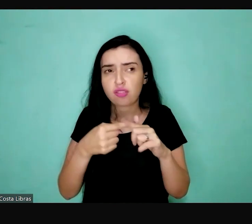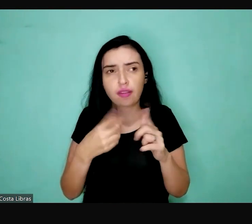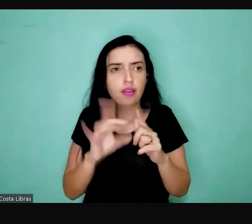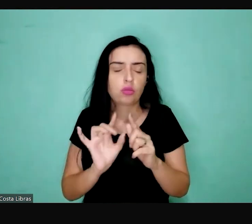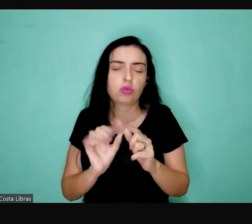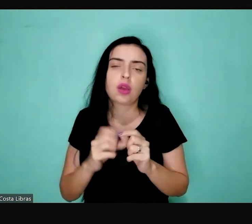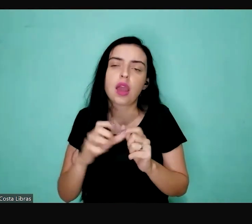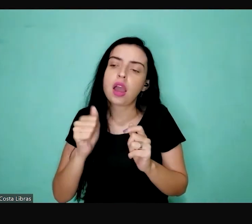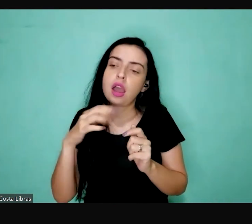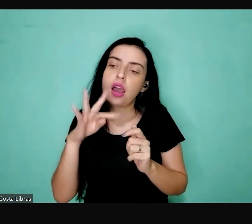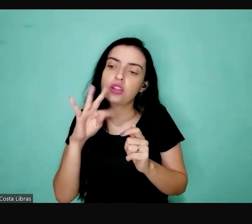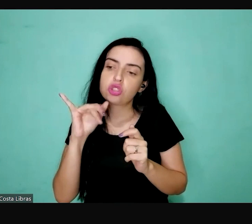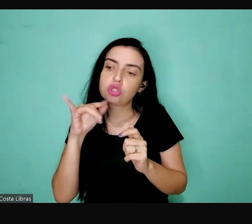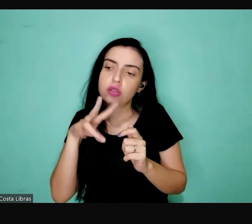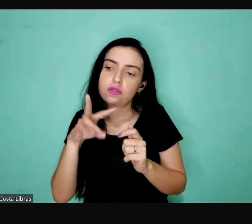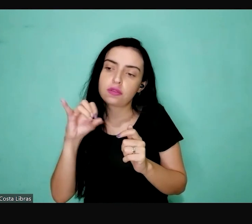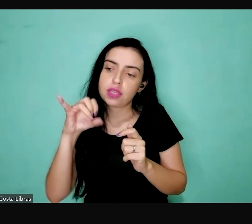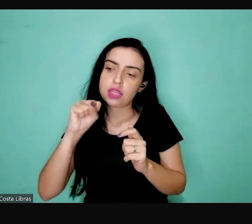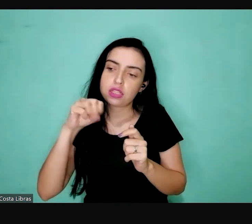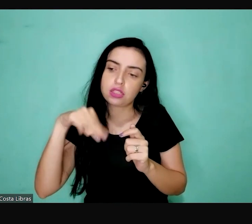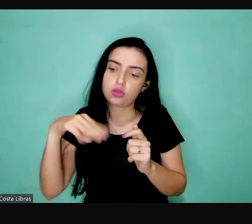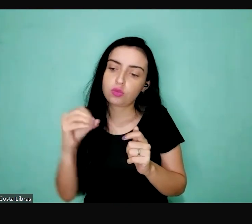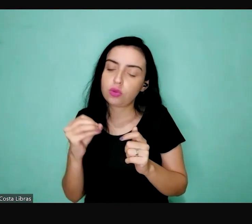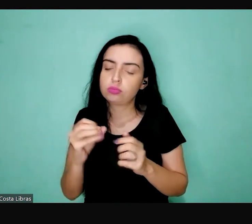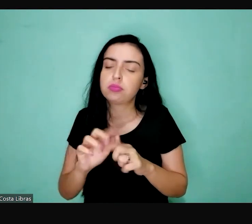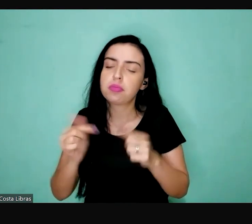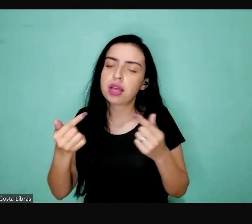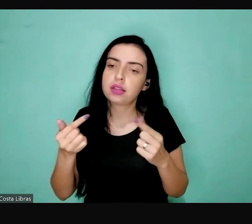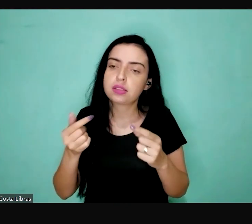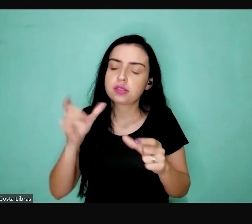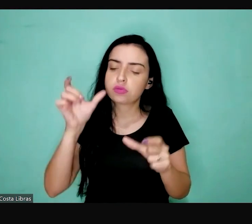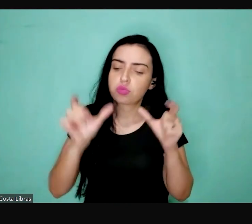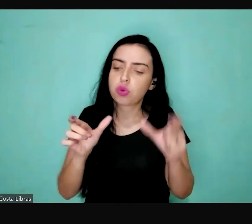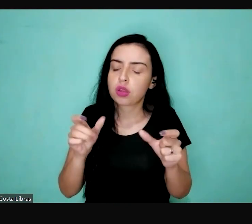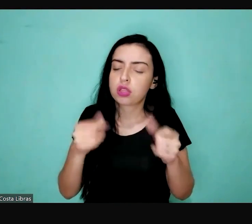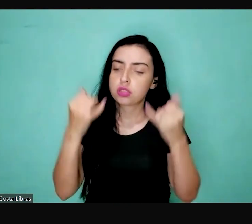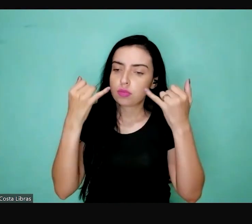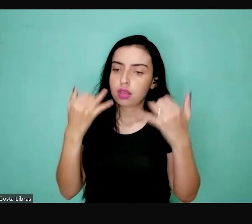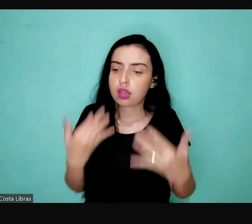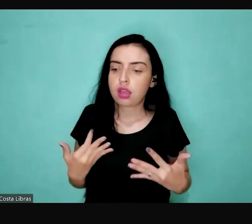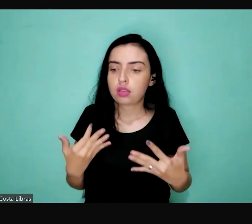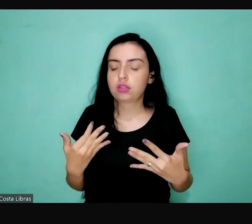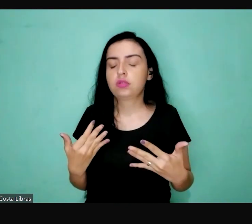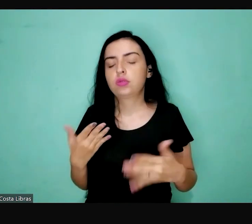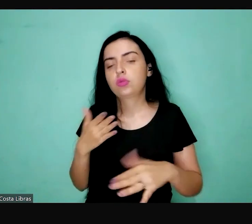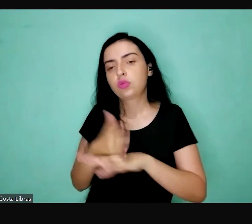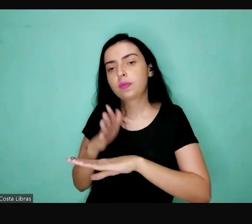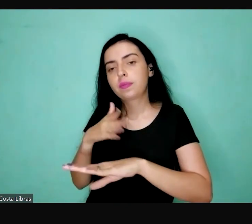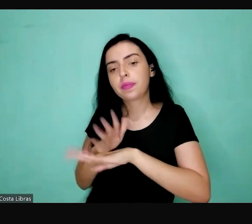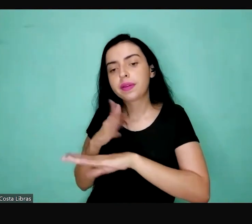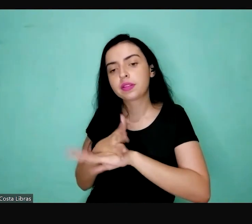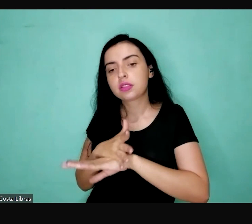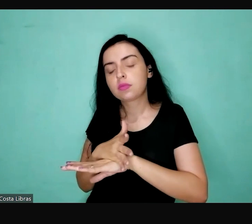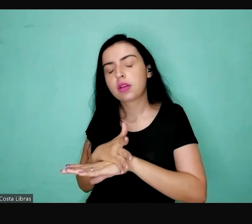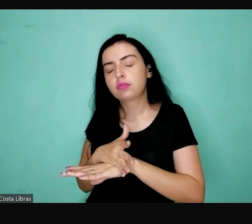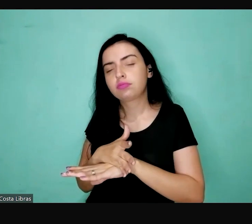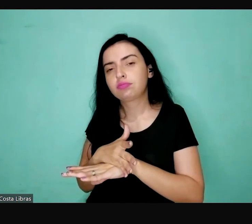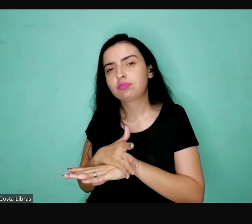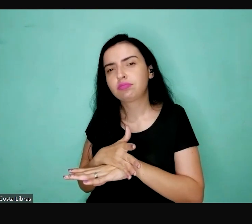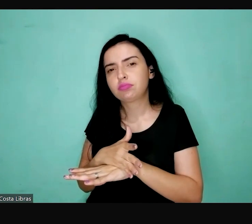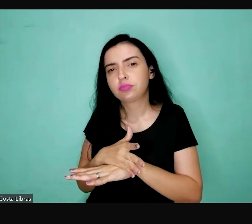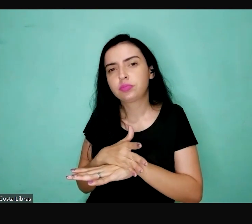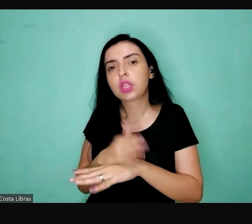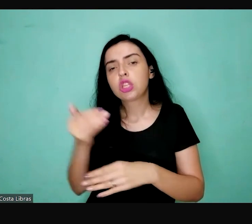ativismo, num sentido lato, como diziam, de participar em atividades, em